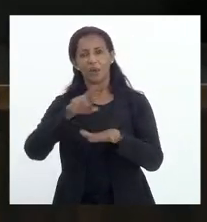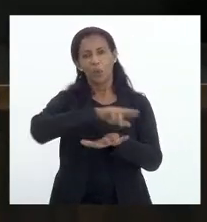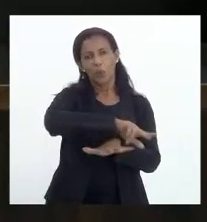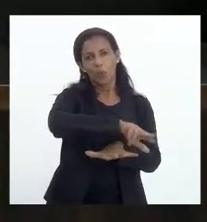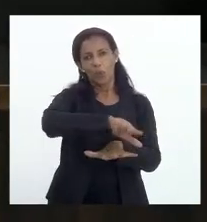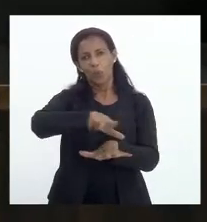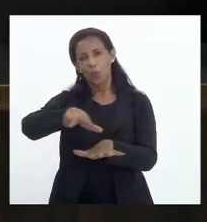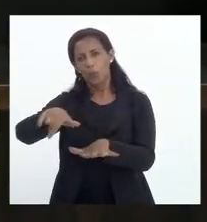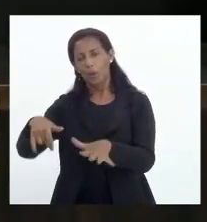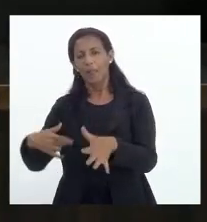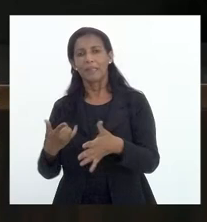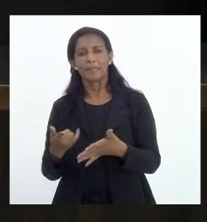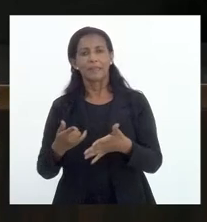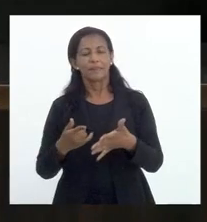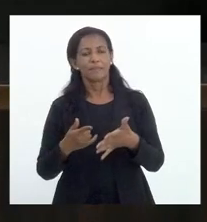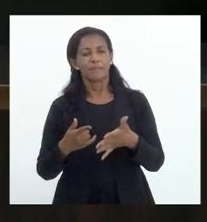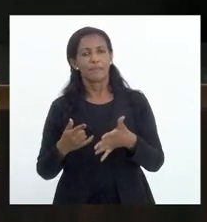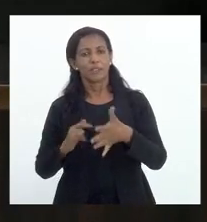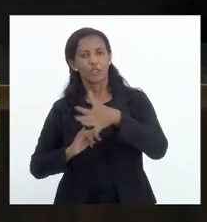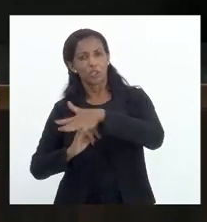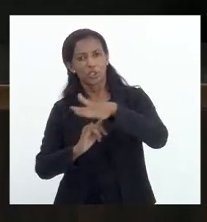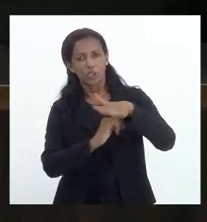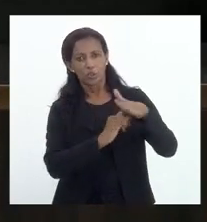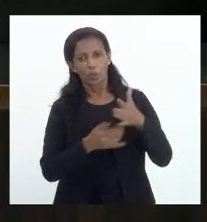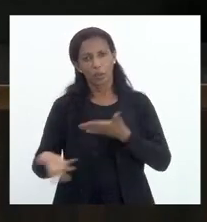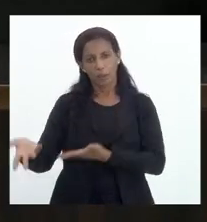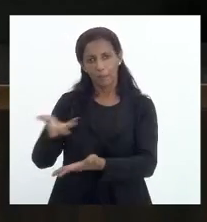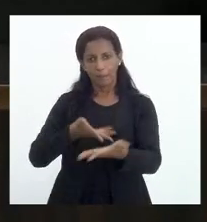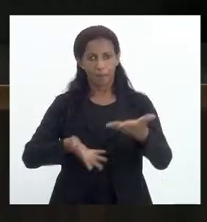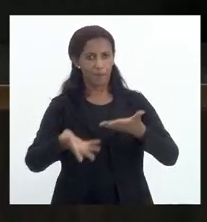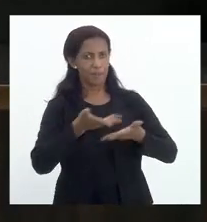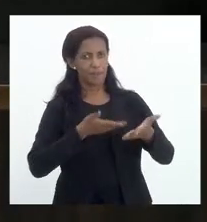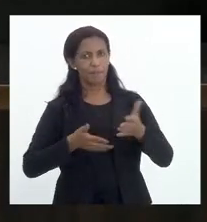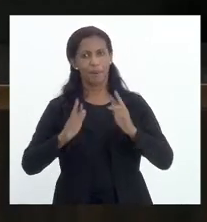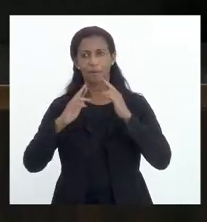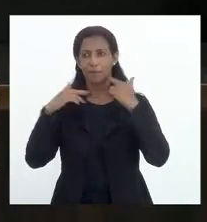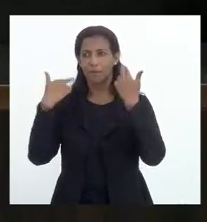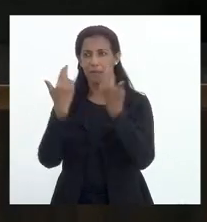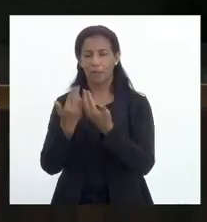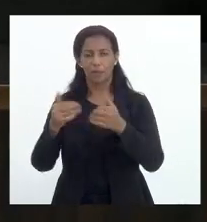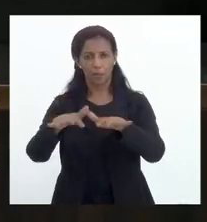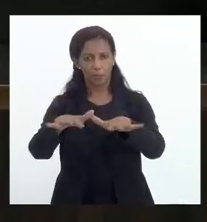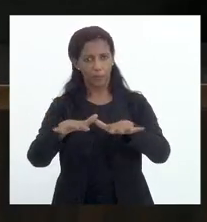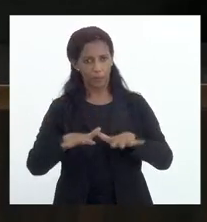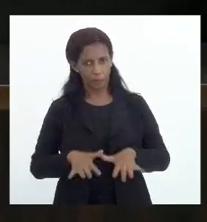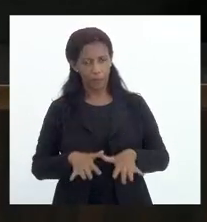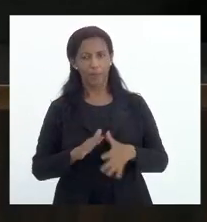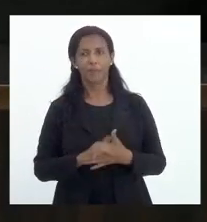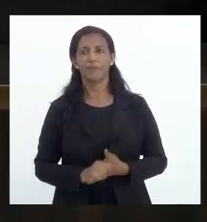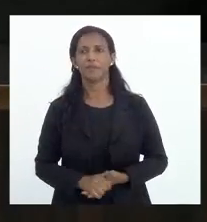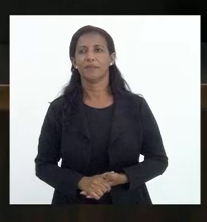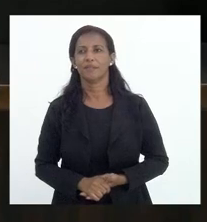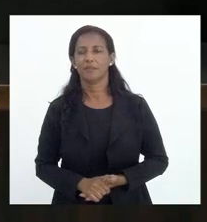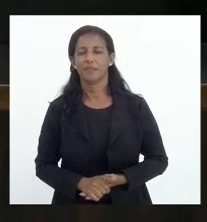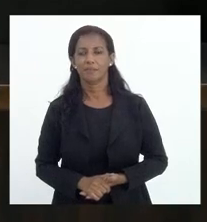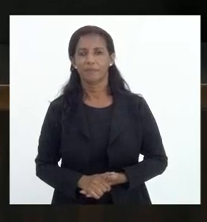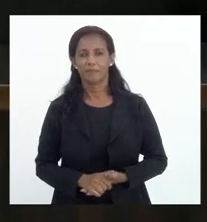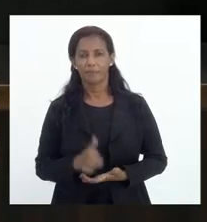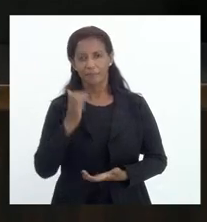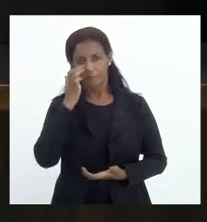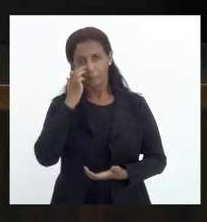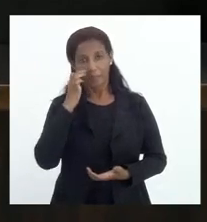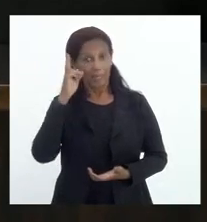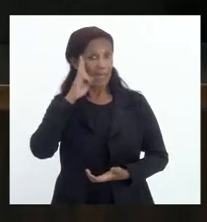diversas instituições que participaram dessa audiência pública. E realçar